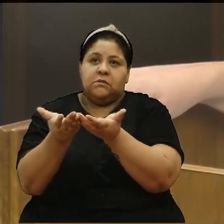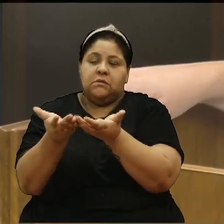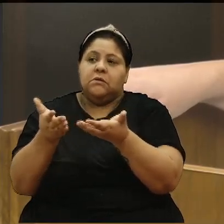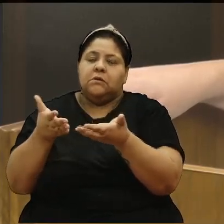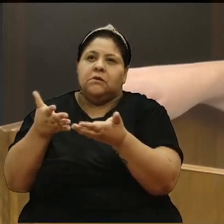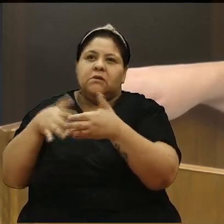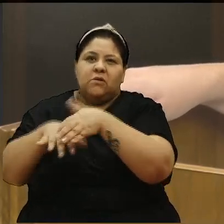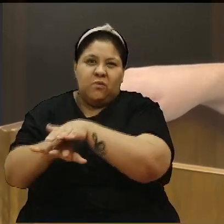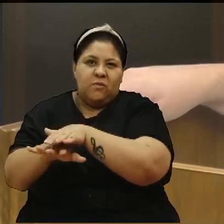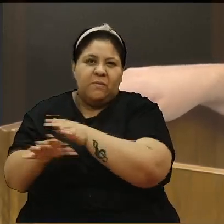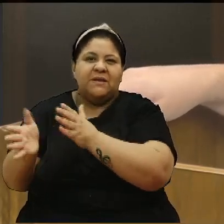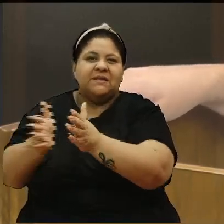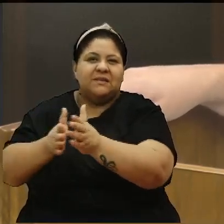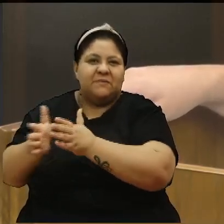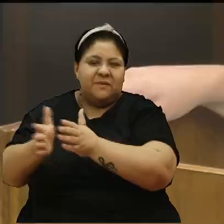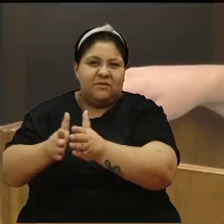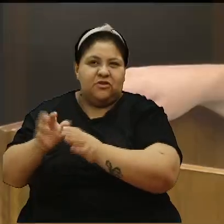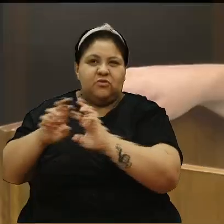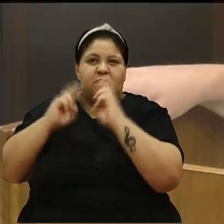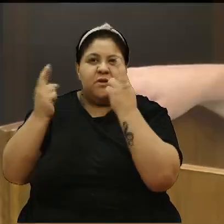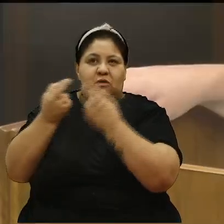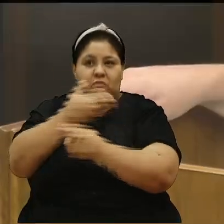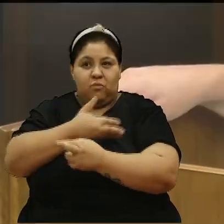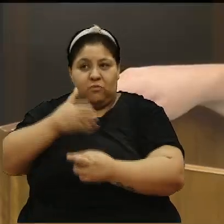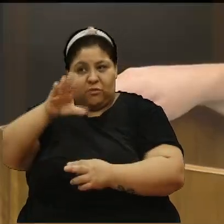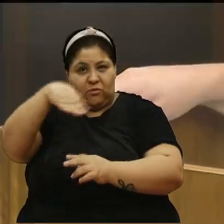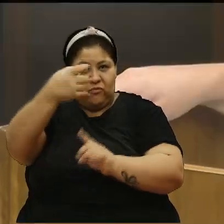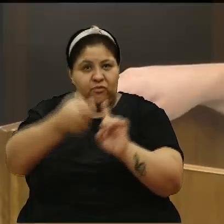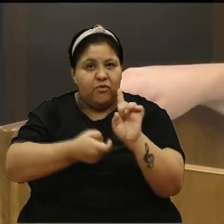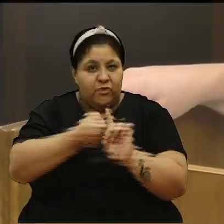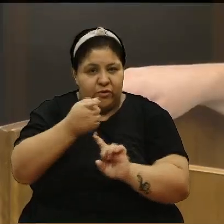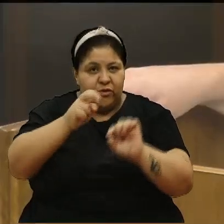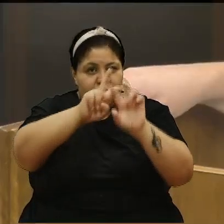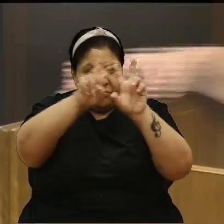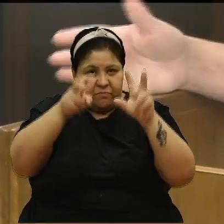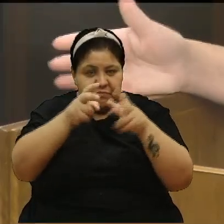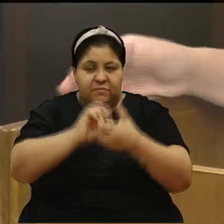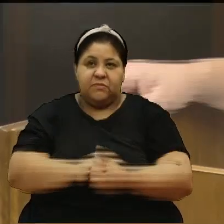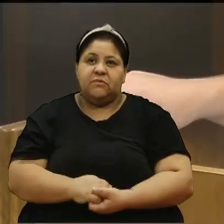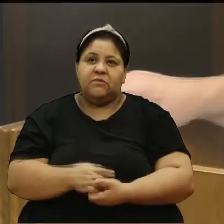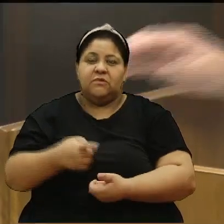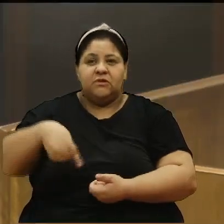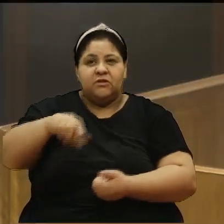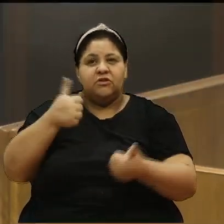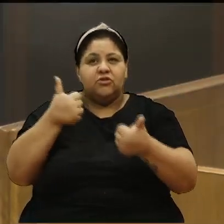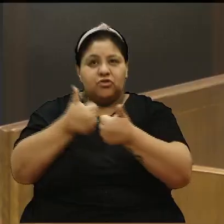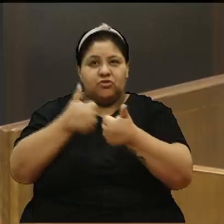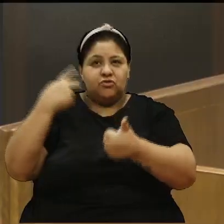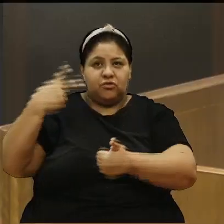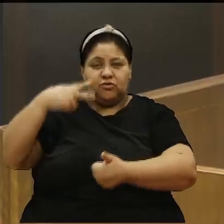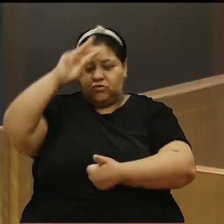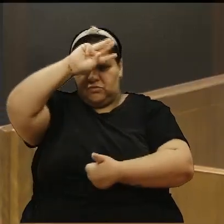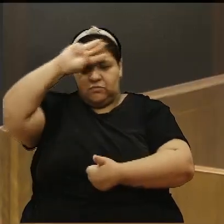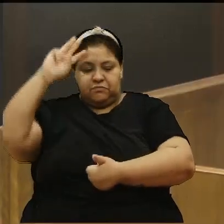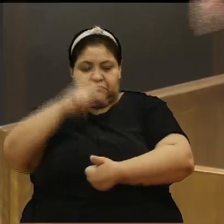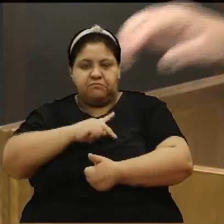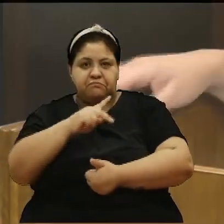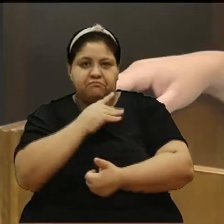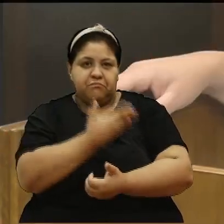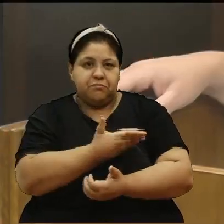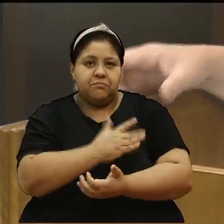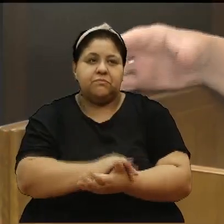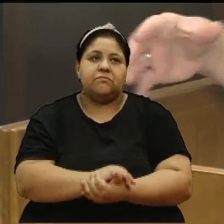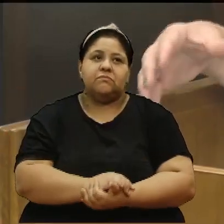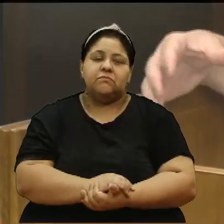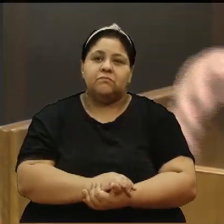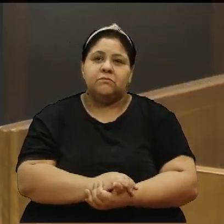pública no próximo mês sobre este assunto e a gente vai, através do vereador Juliano, que é o presidente,